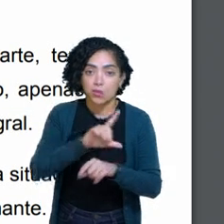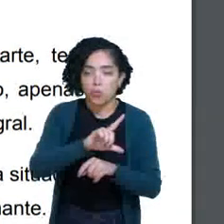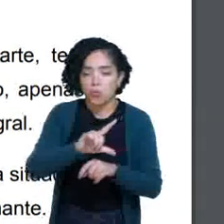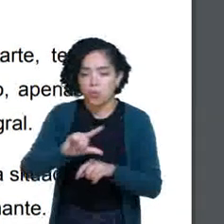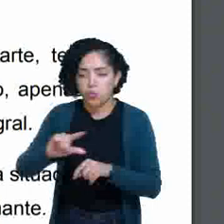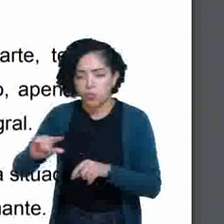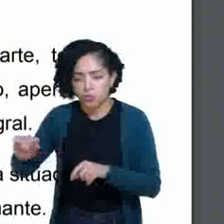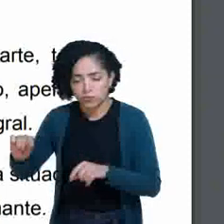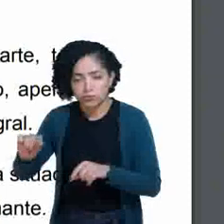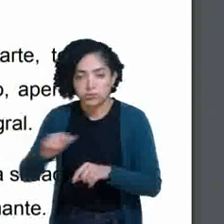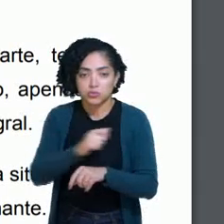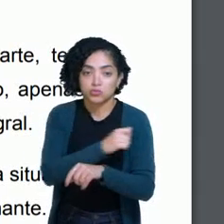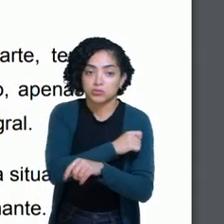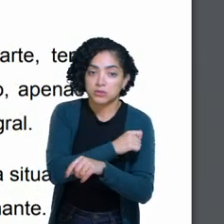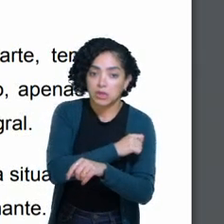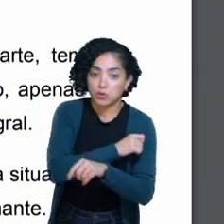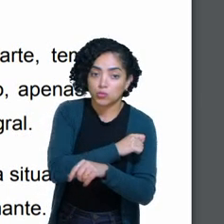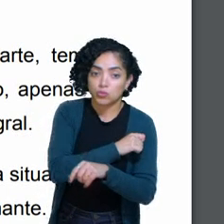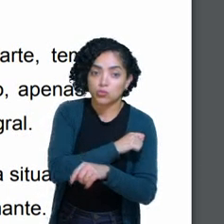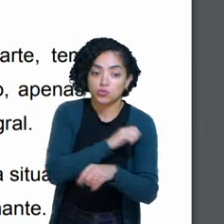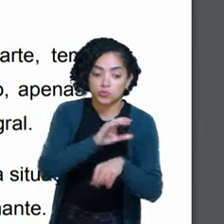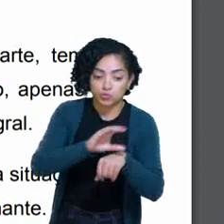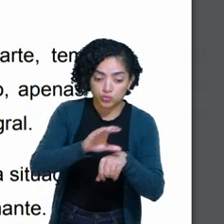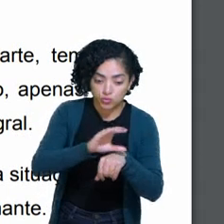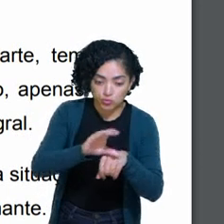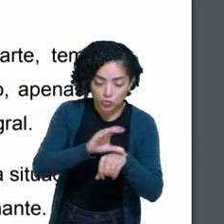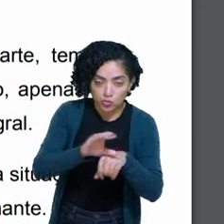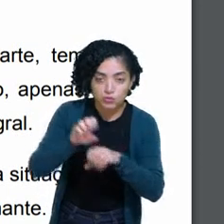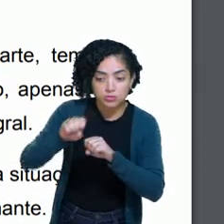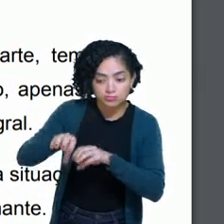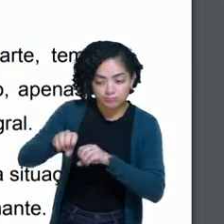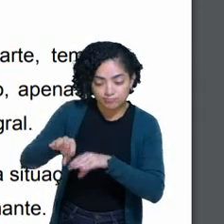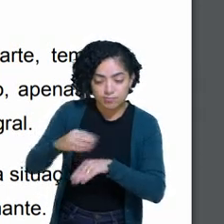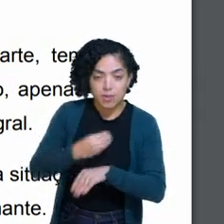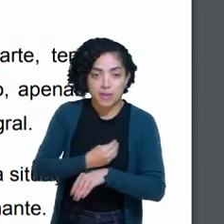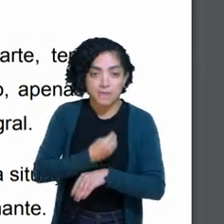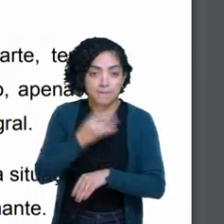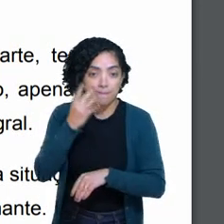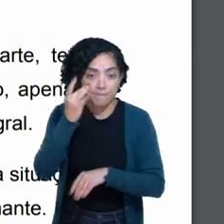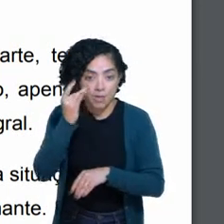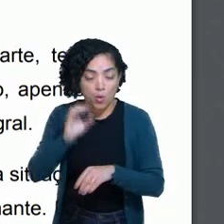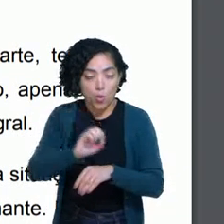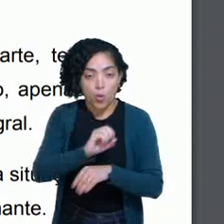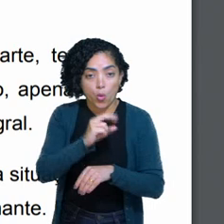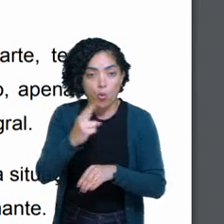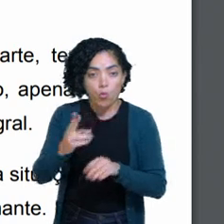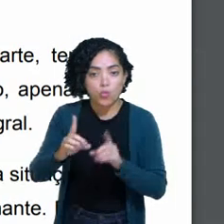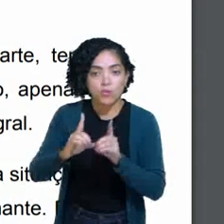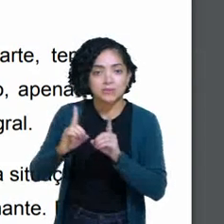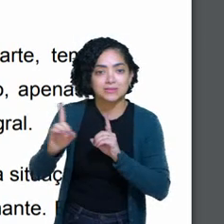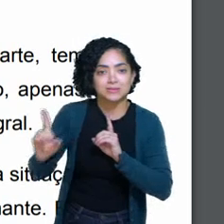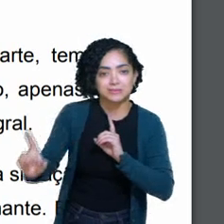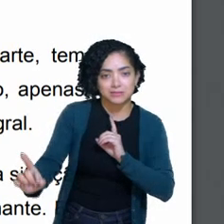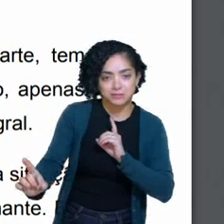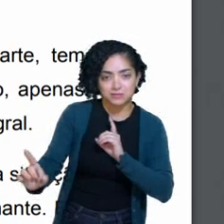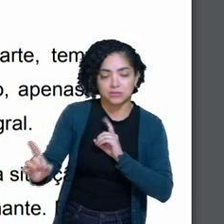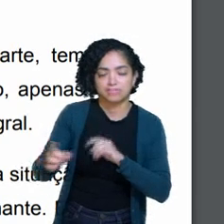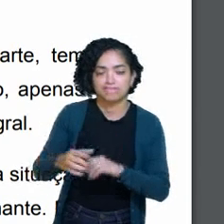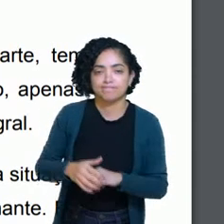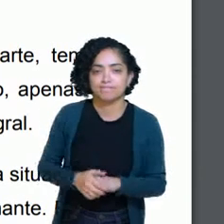de licenciatura seja na modalidade presencial ou à distância dentre os